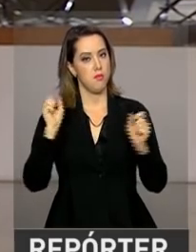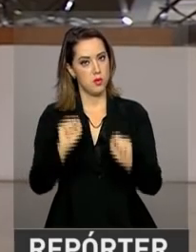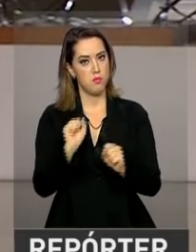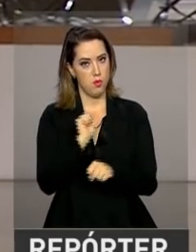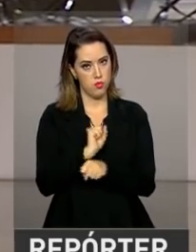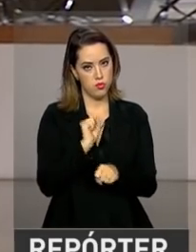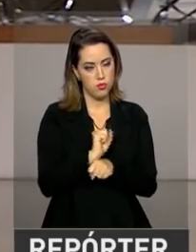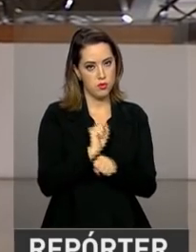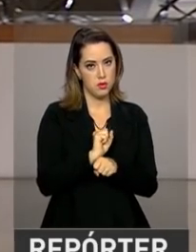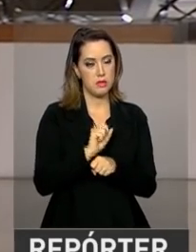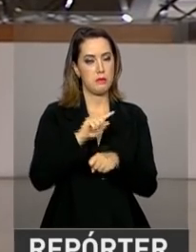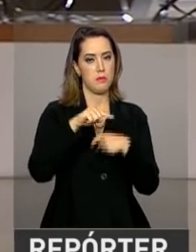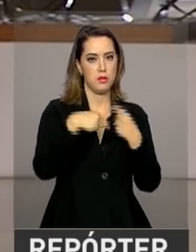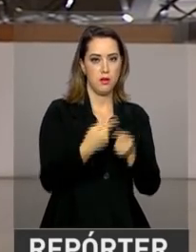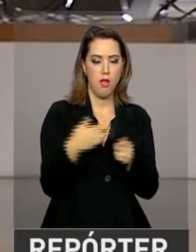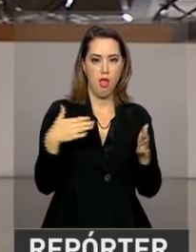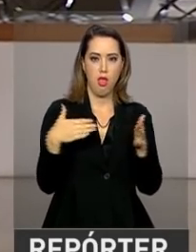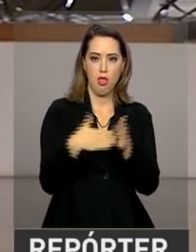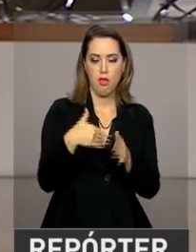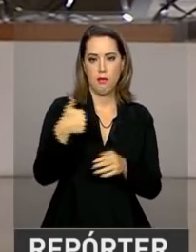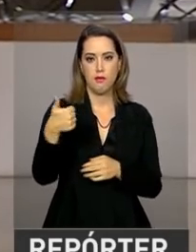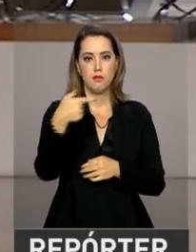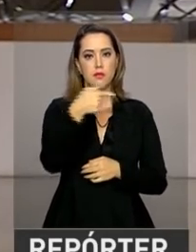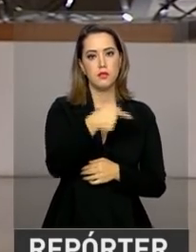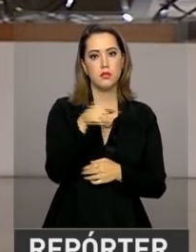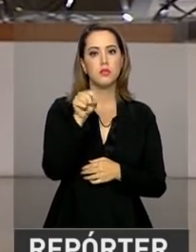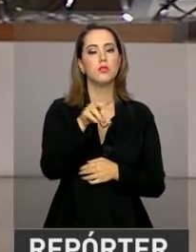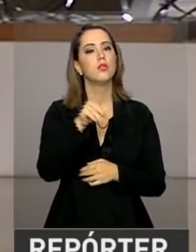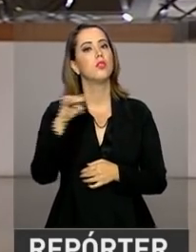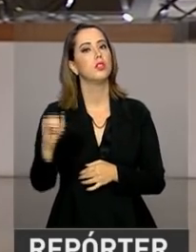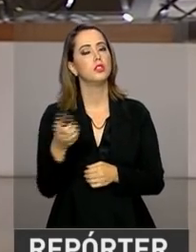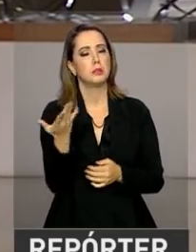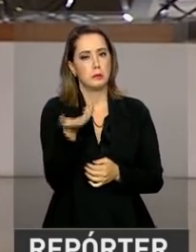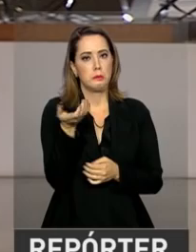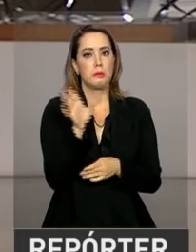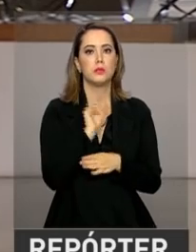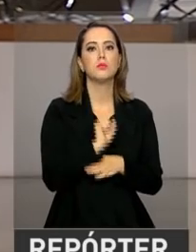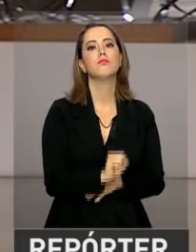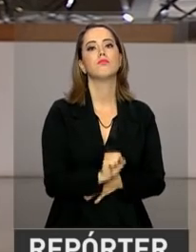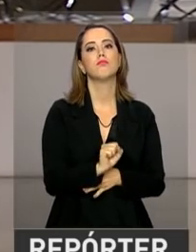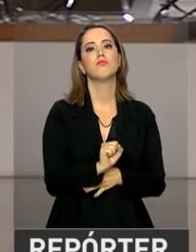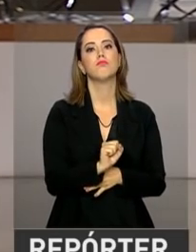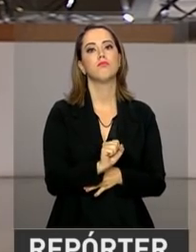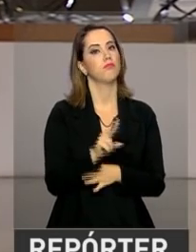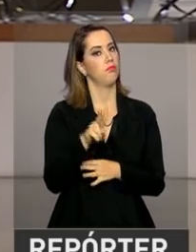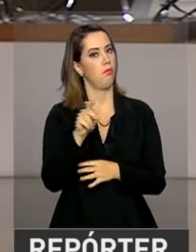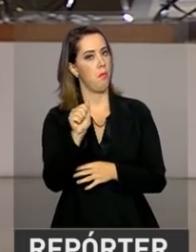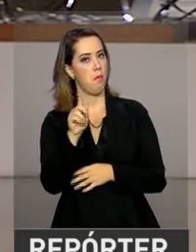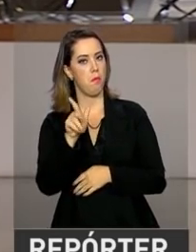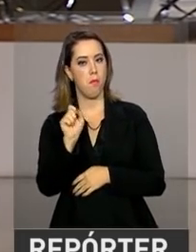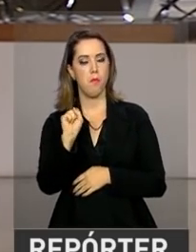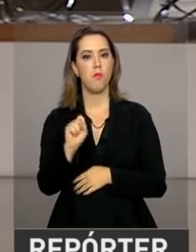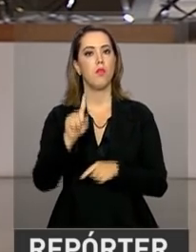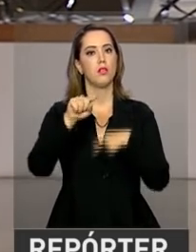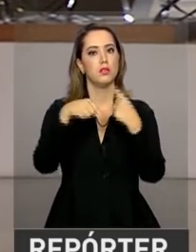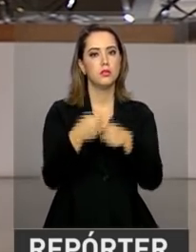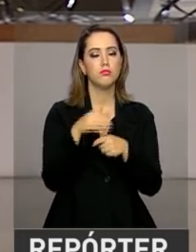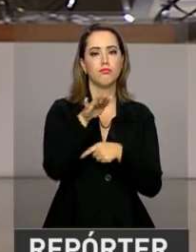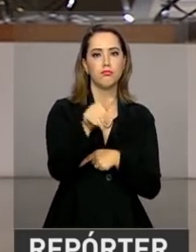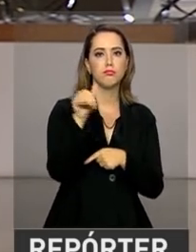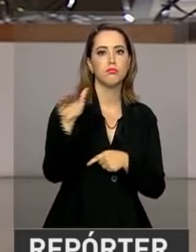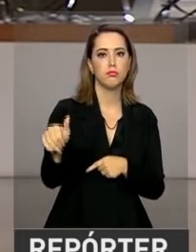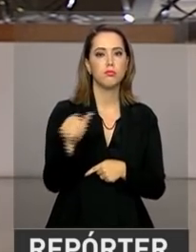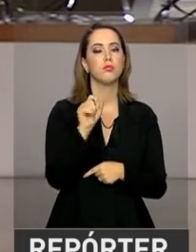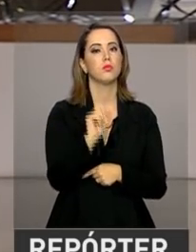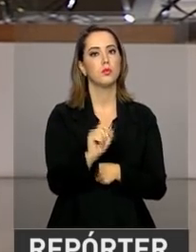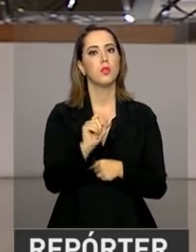opção até o próximo dia 17, deve manifestar a opção de participar da lista de espera. E aí a convocação nessa fase